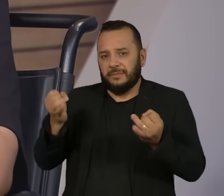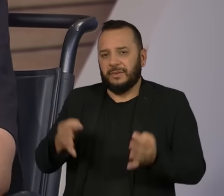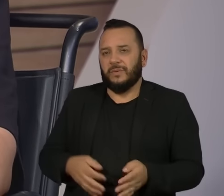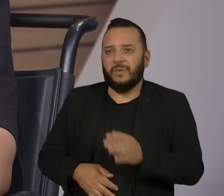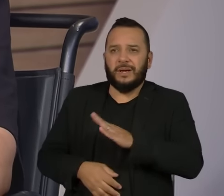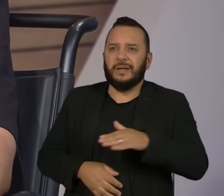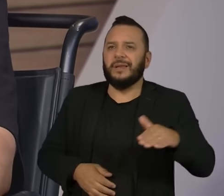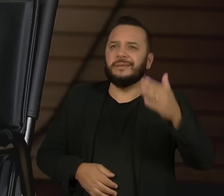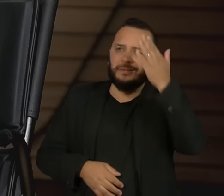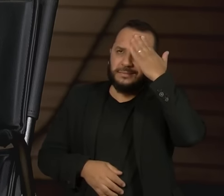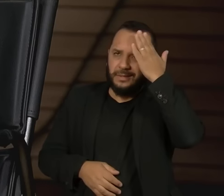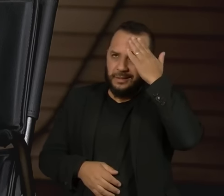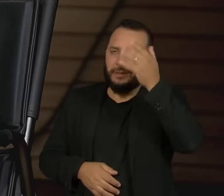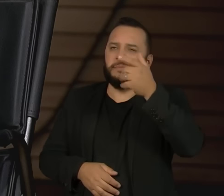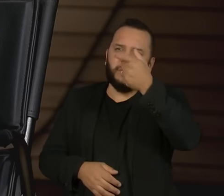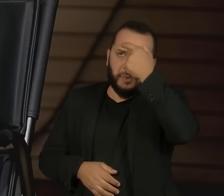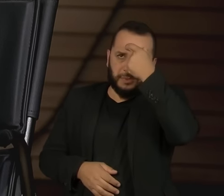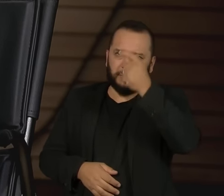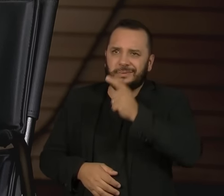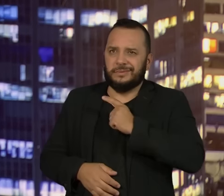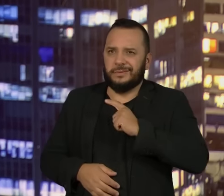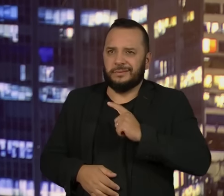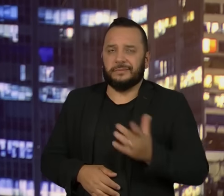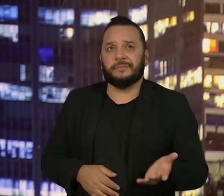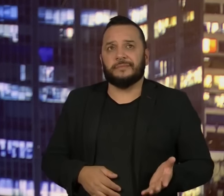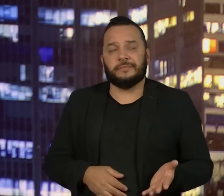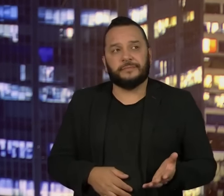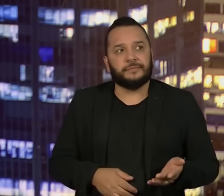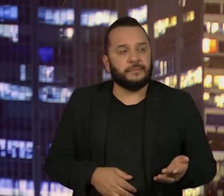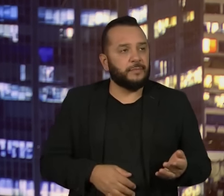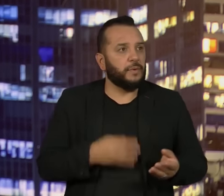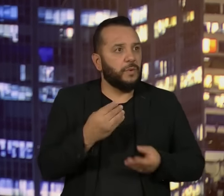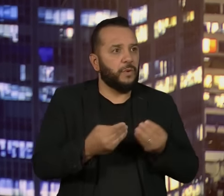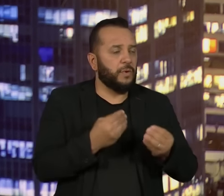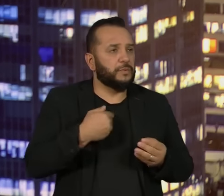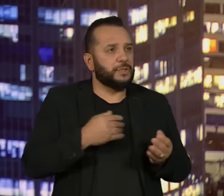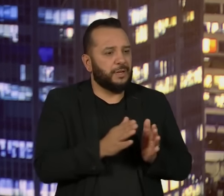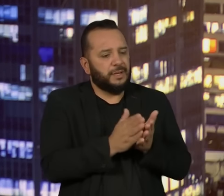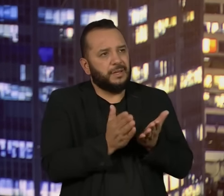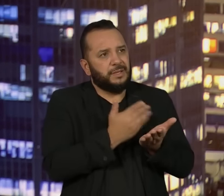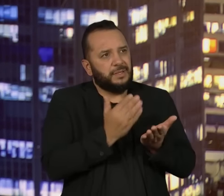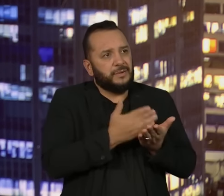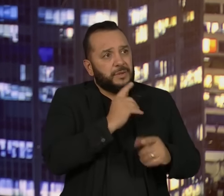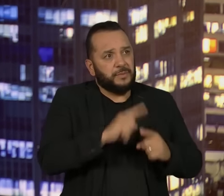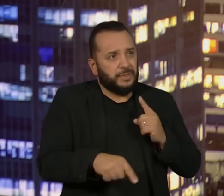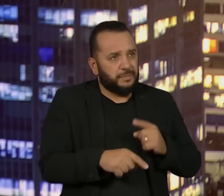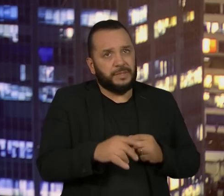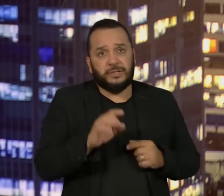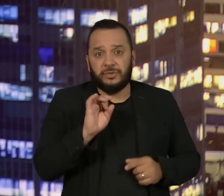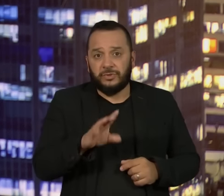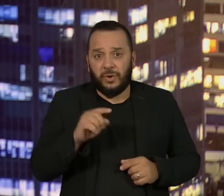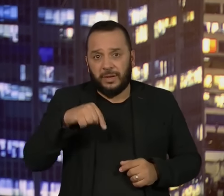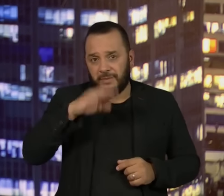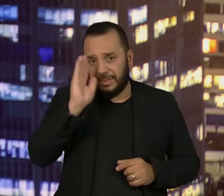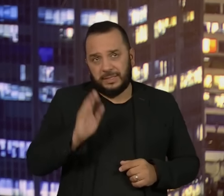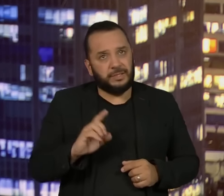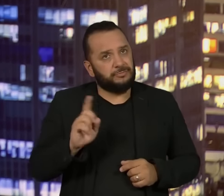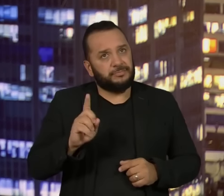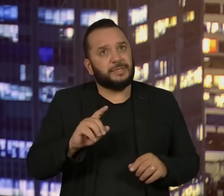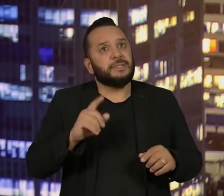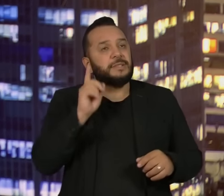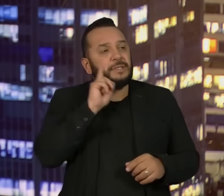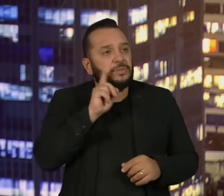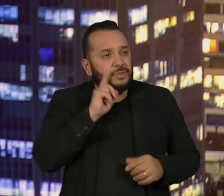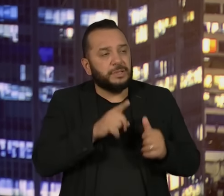sabe perfeitamente. Né? Ô, Ilan, como é que esse banimento de livros, né? Isso não está acontecendo só no Brasil, a gente vê nos Estados Unidos, né? A gente vê